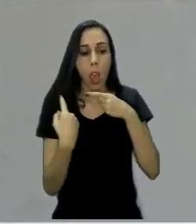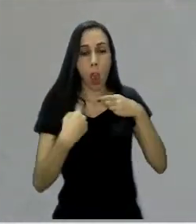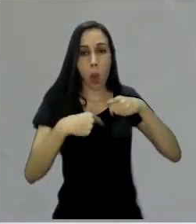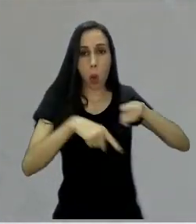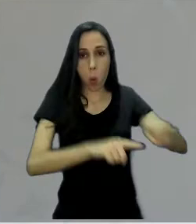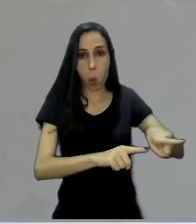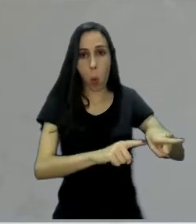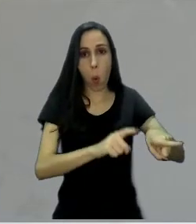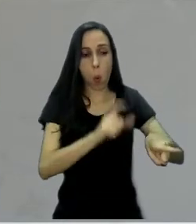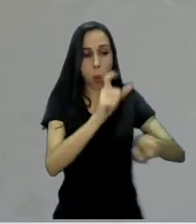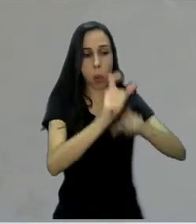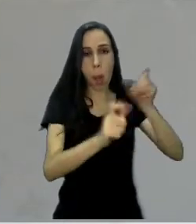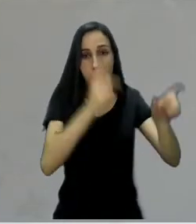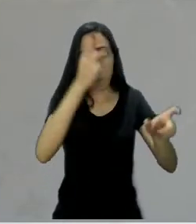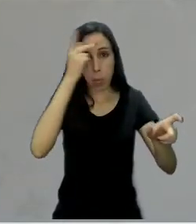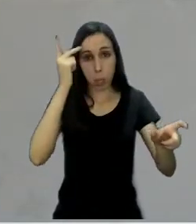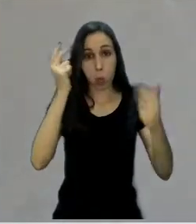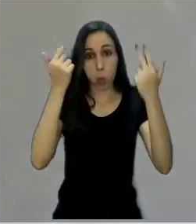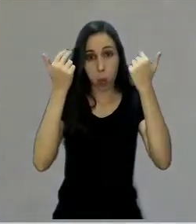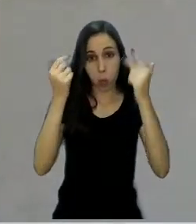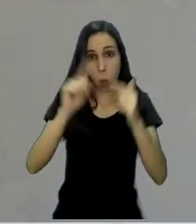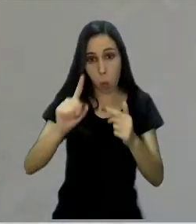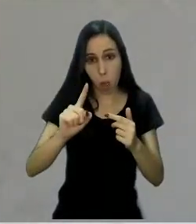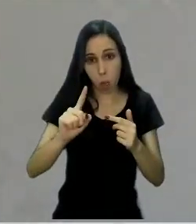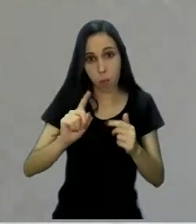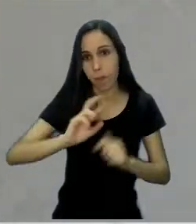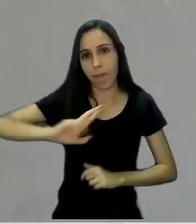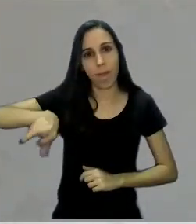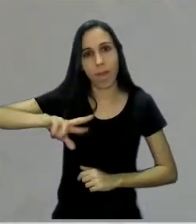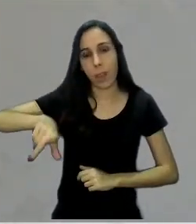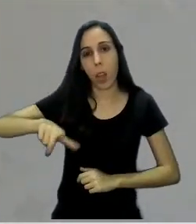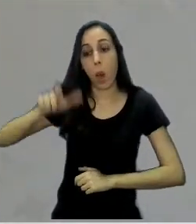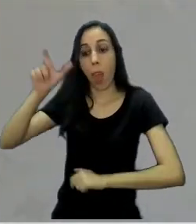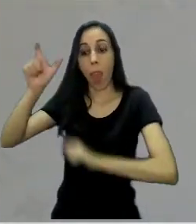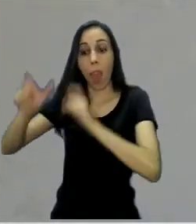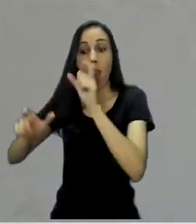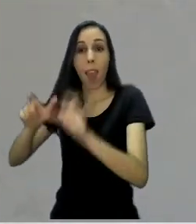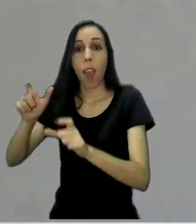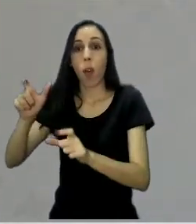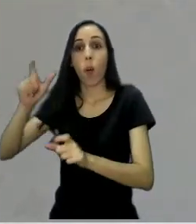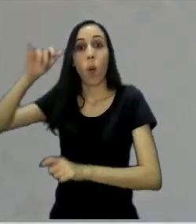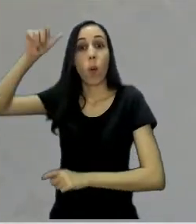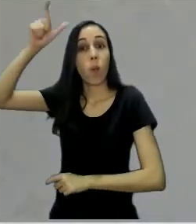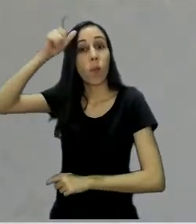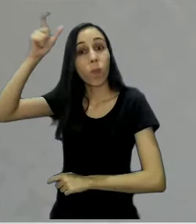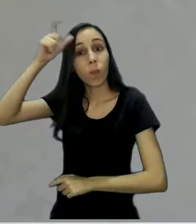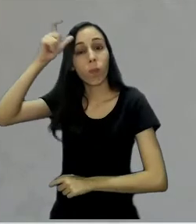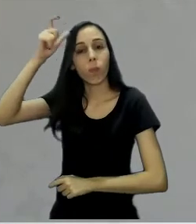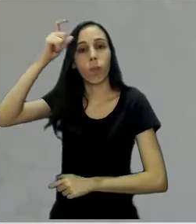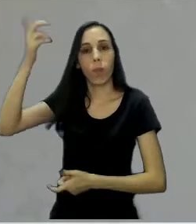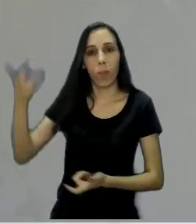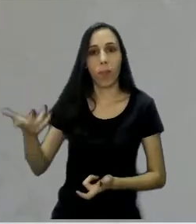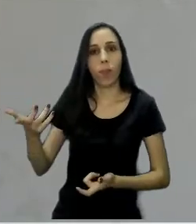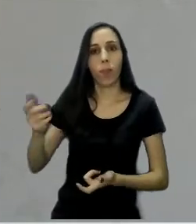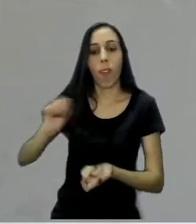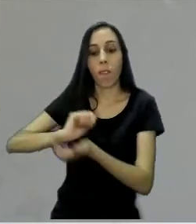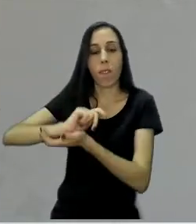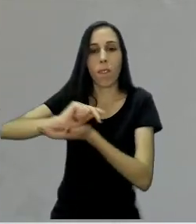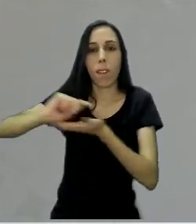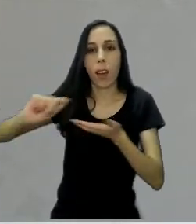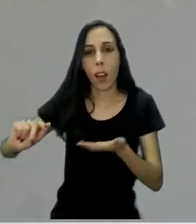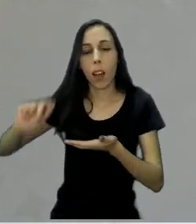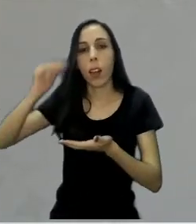que nós lutamos, mas contra os principados e as potestades, contra as forças espirituais do mal espalhadas